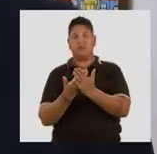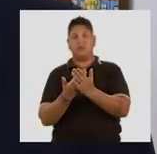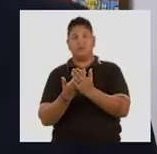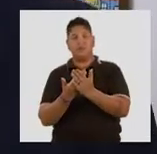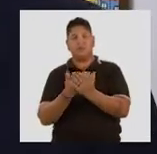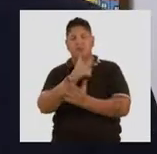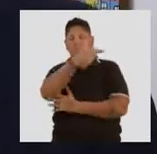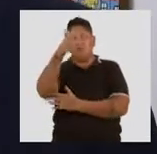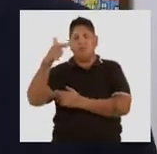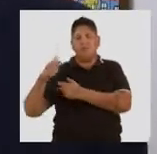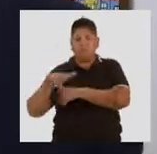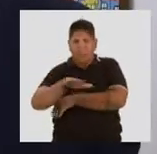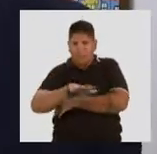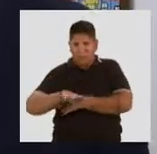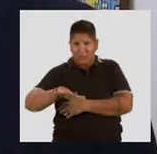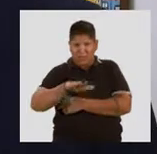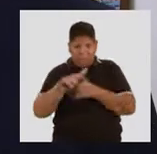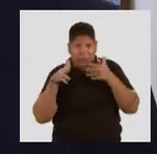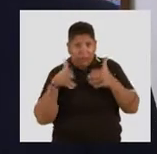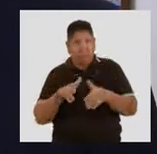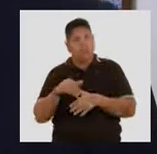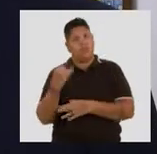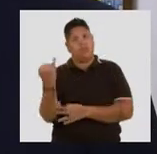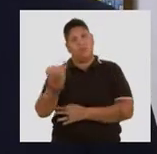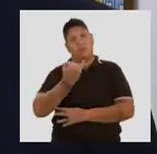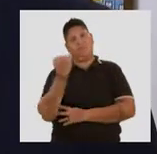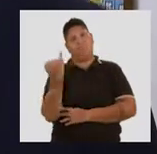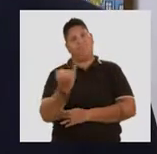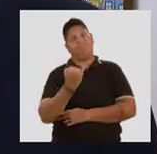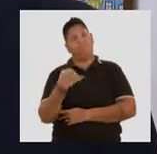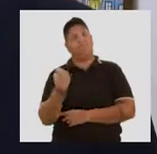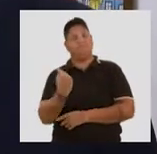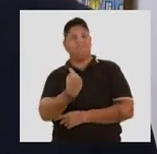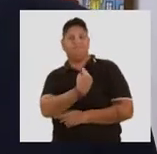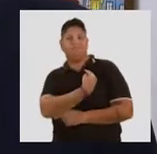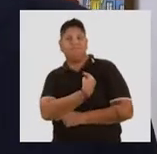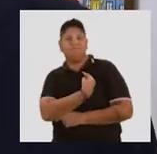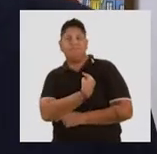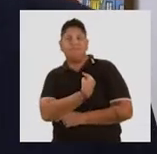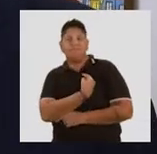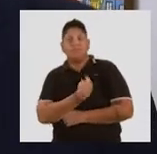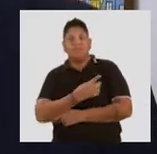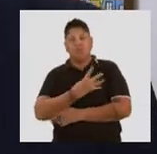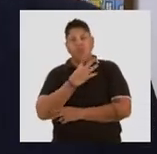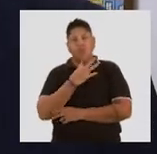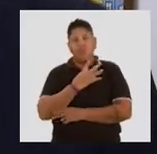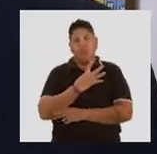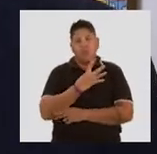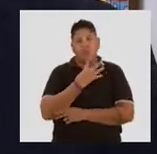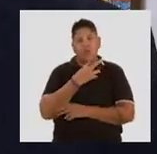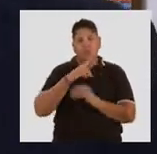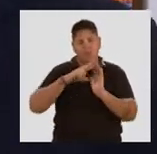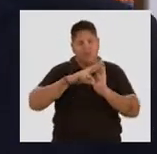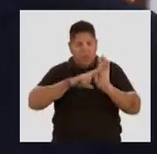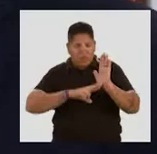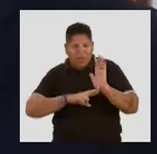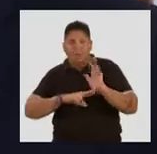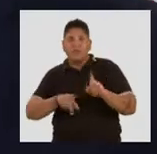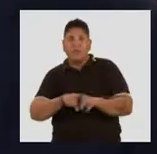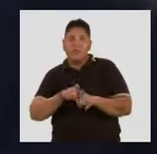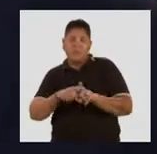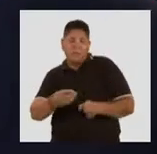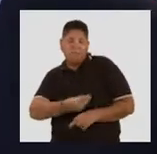à escola. Em todas as outras áreas de atuação, é fundamental que nós conheçamos